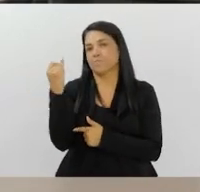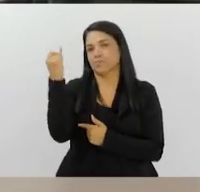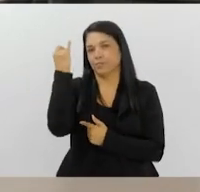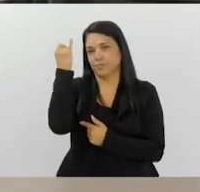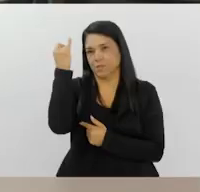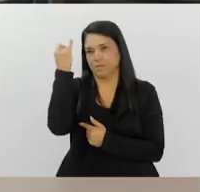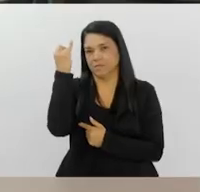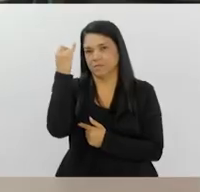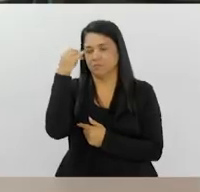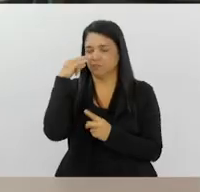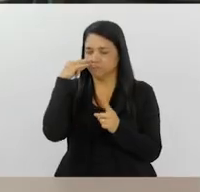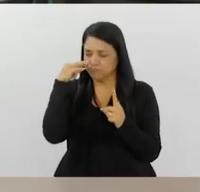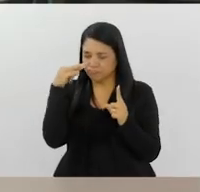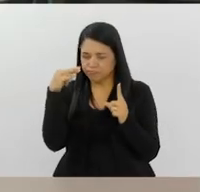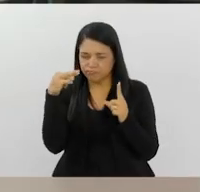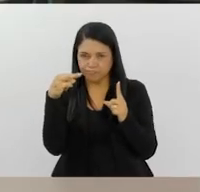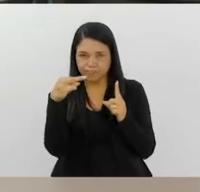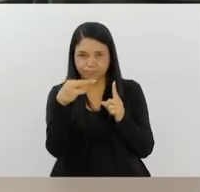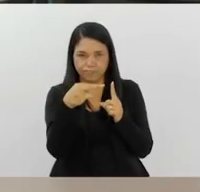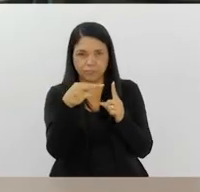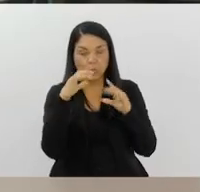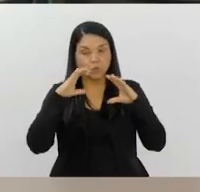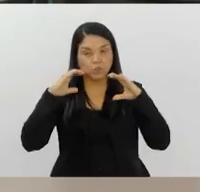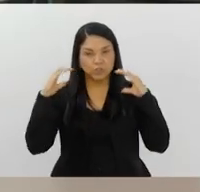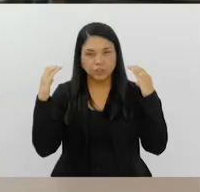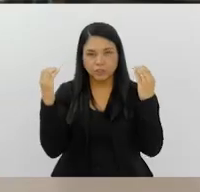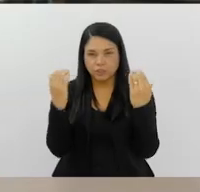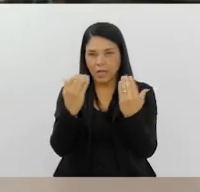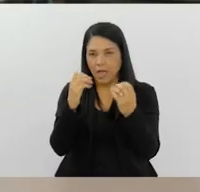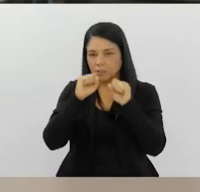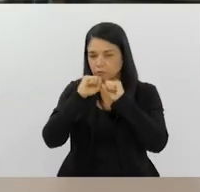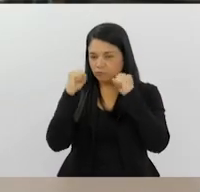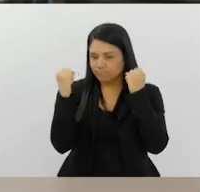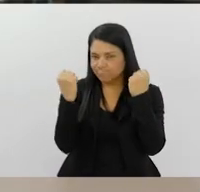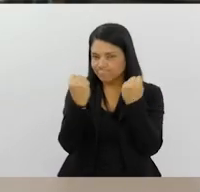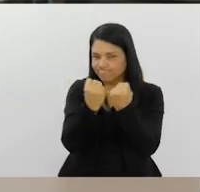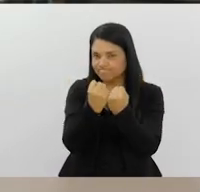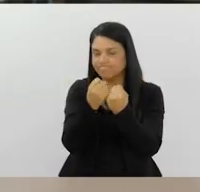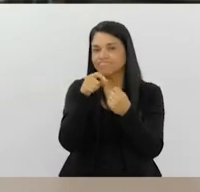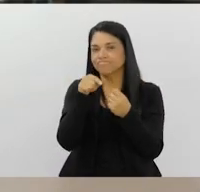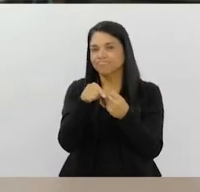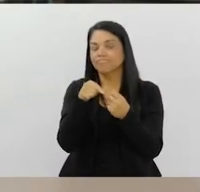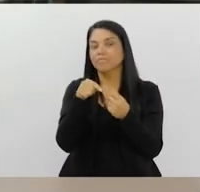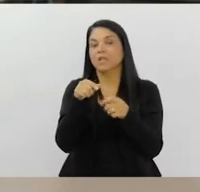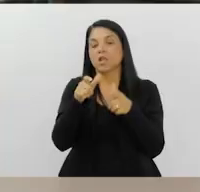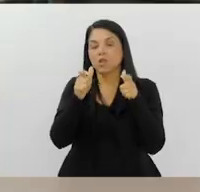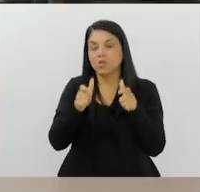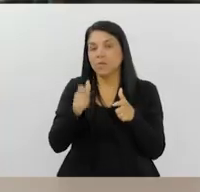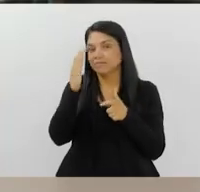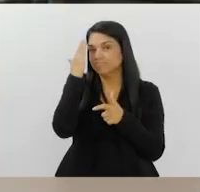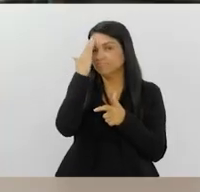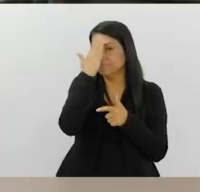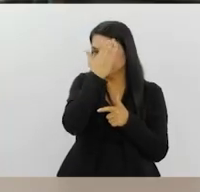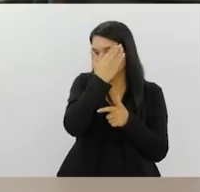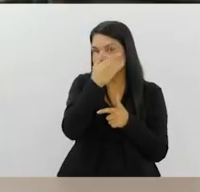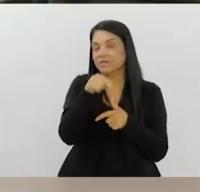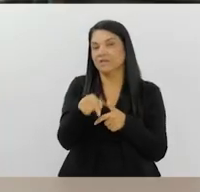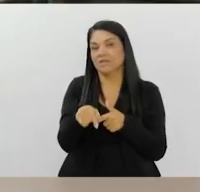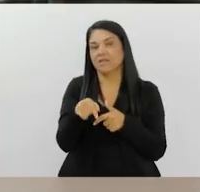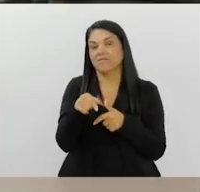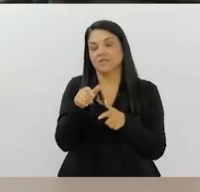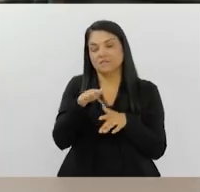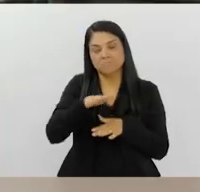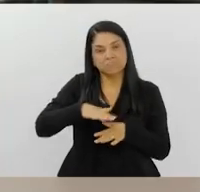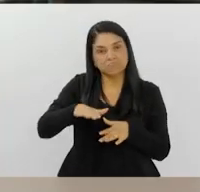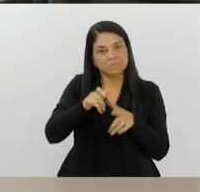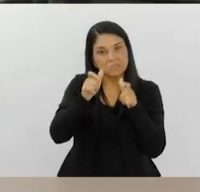começar a olhar também os estádios os espaços de entretenimento e lazer que em sua maioria eh pode ser só espaços